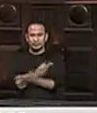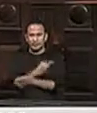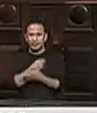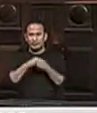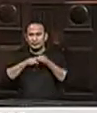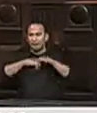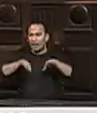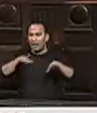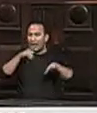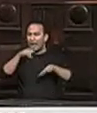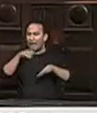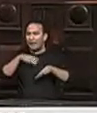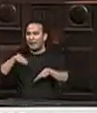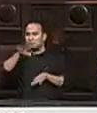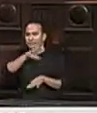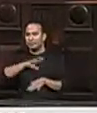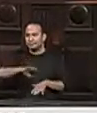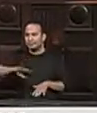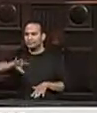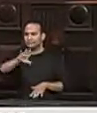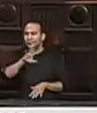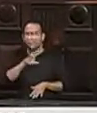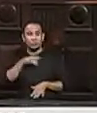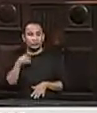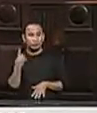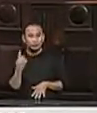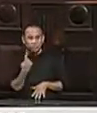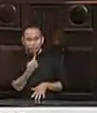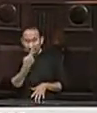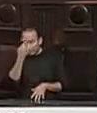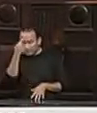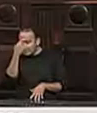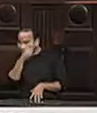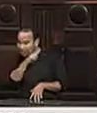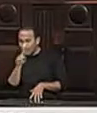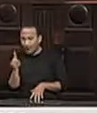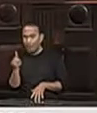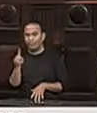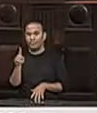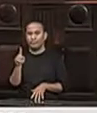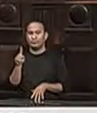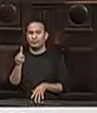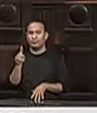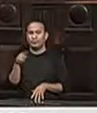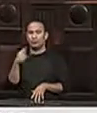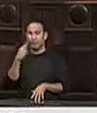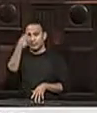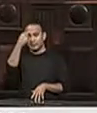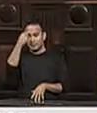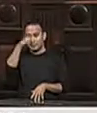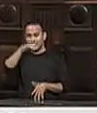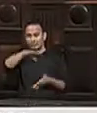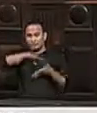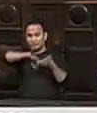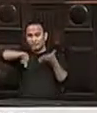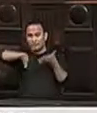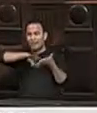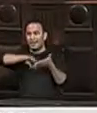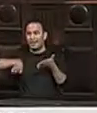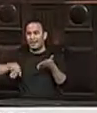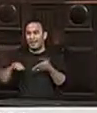água para a região metropolitana. E nós não estamos pensando nisso. Nós estamos pensando em tirar